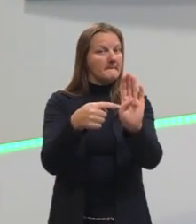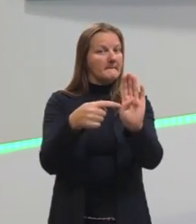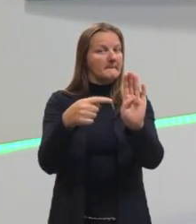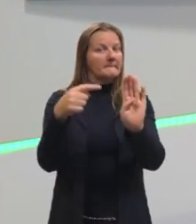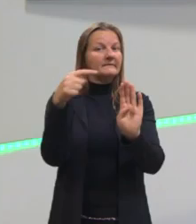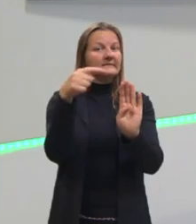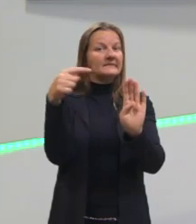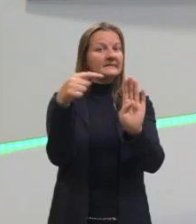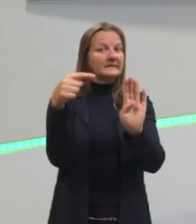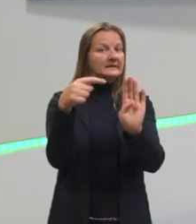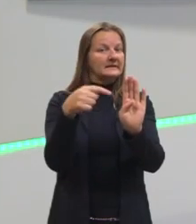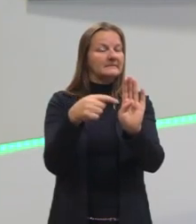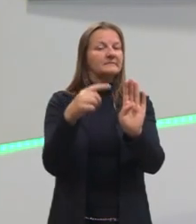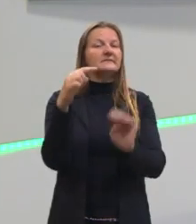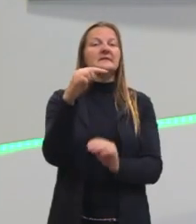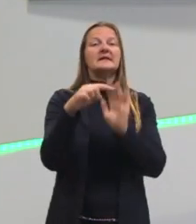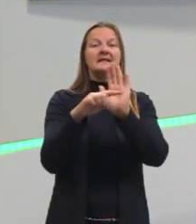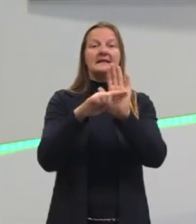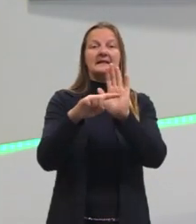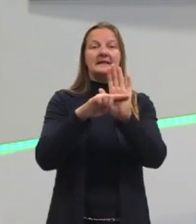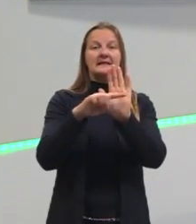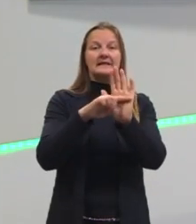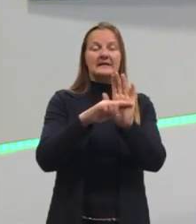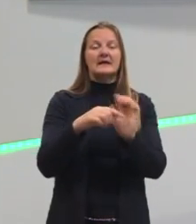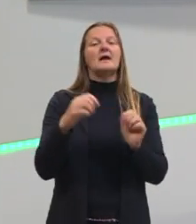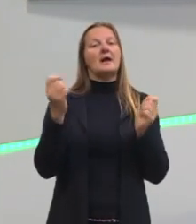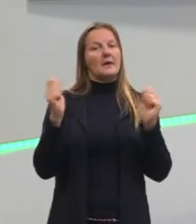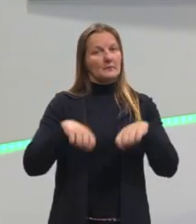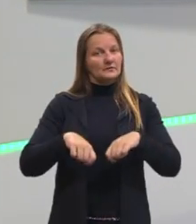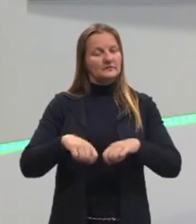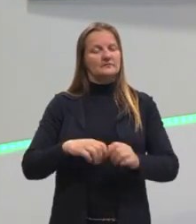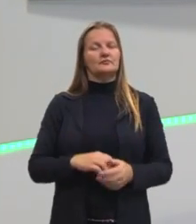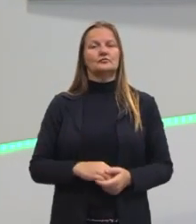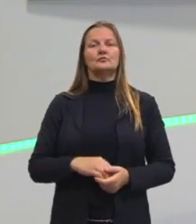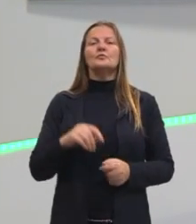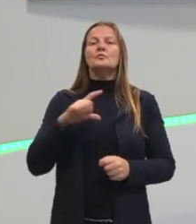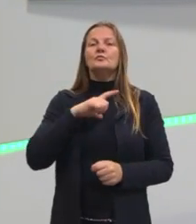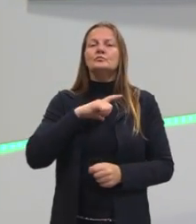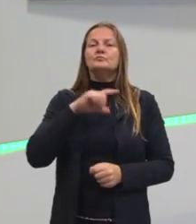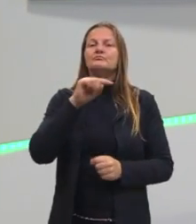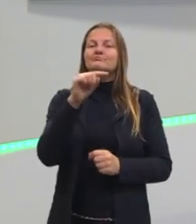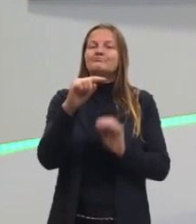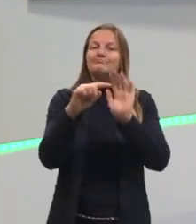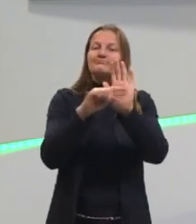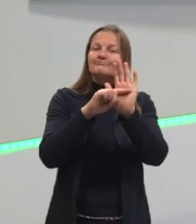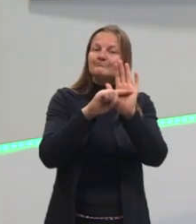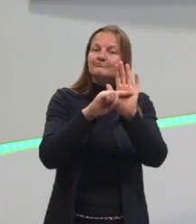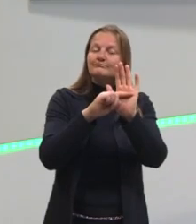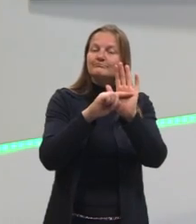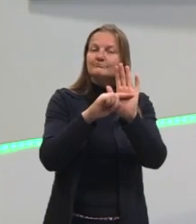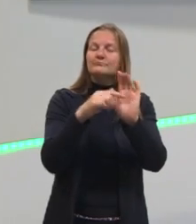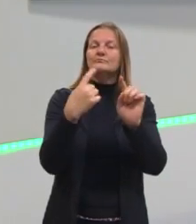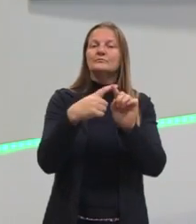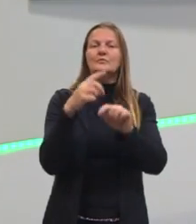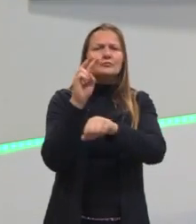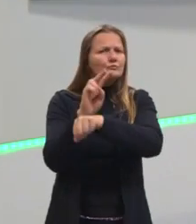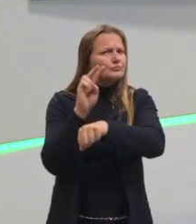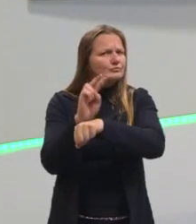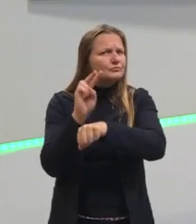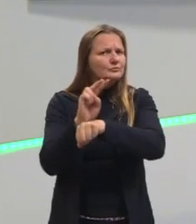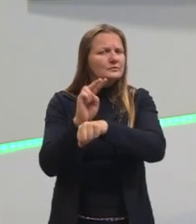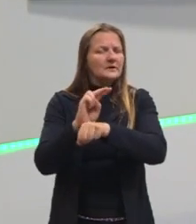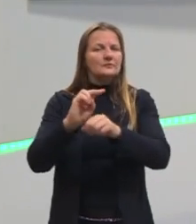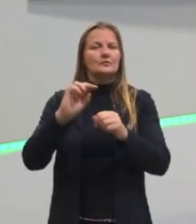grandão que é chamado de base ele pode ter este sinal de menos e quanto tem esse sinal de menos nós vamos Cuidar